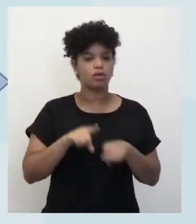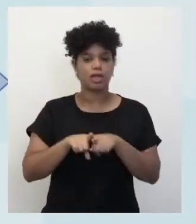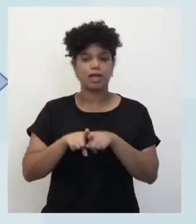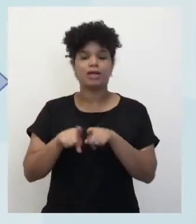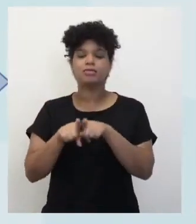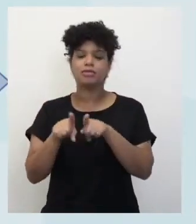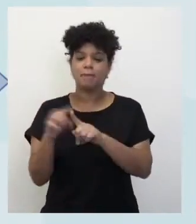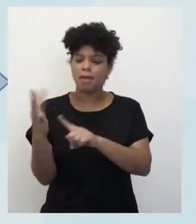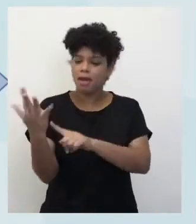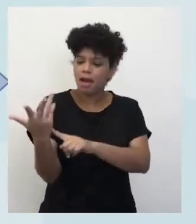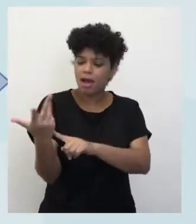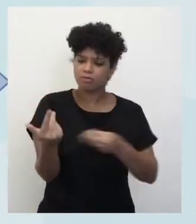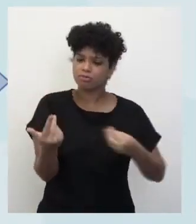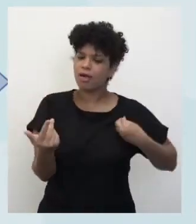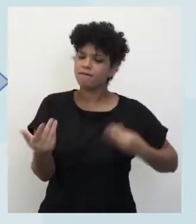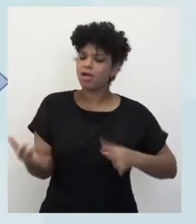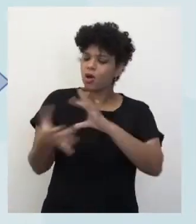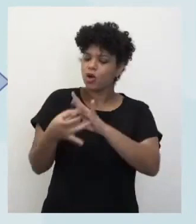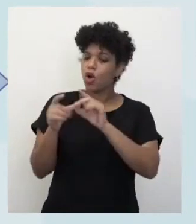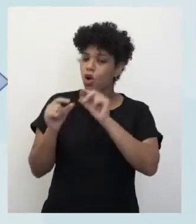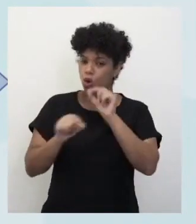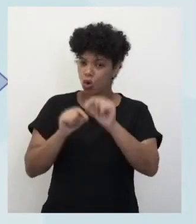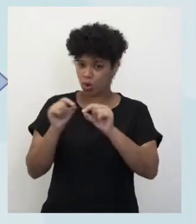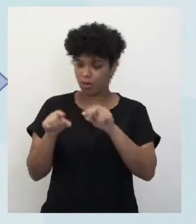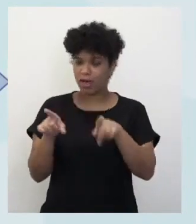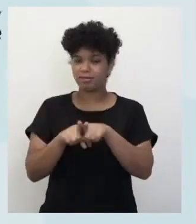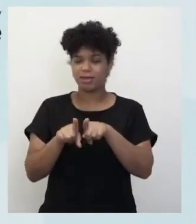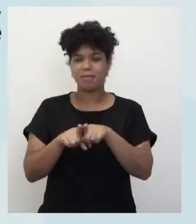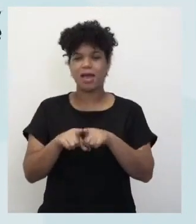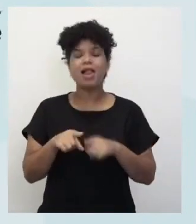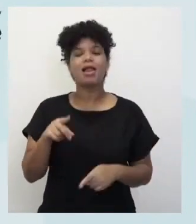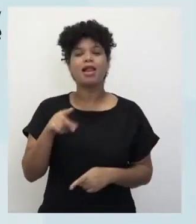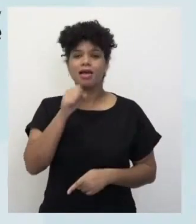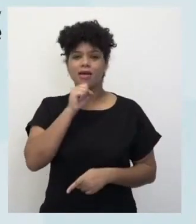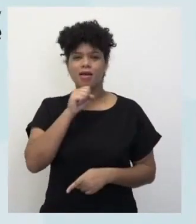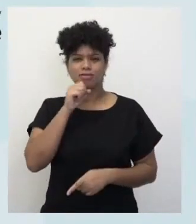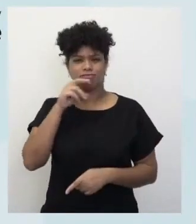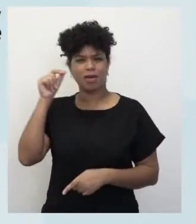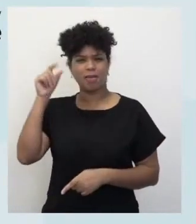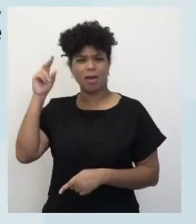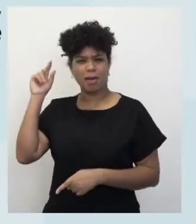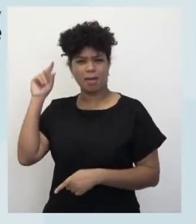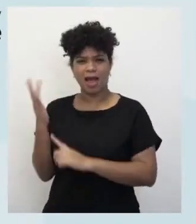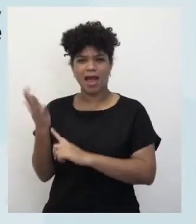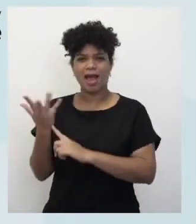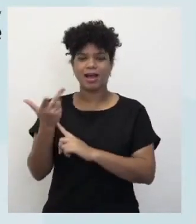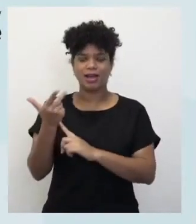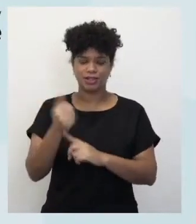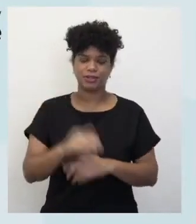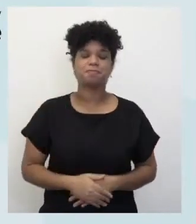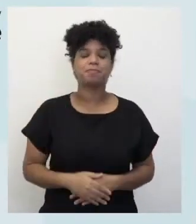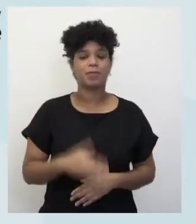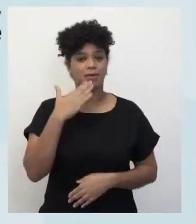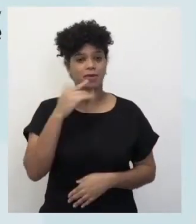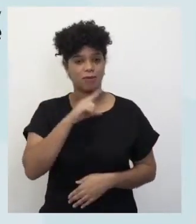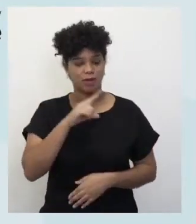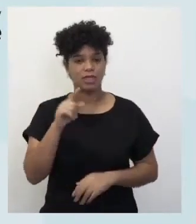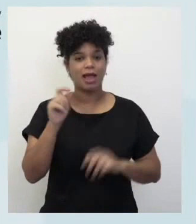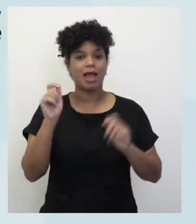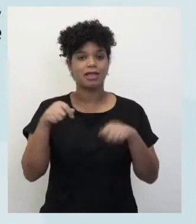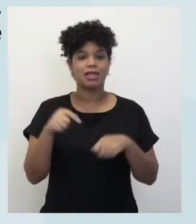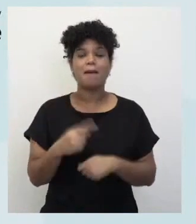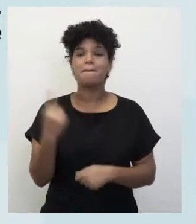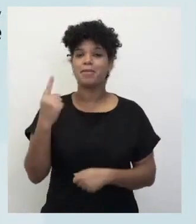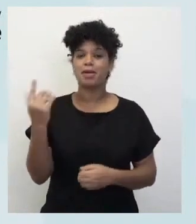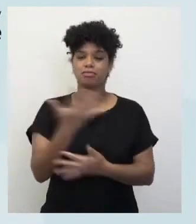vida e também vamos trabalhar um pouquinho com a arte contemporânea. Tá? Então eu vou pedir para vocês agora a primeira